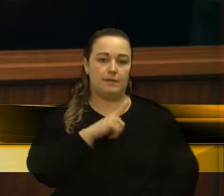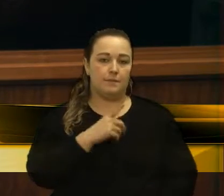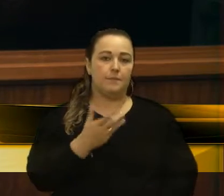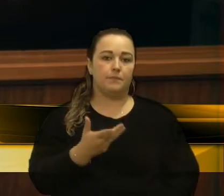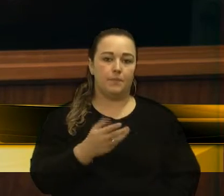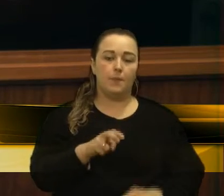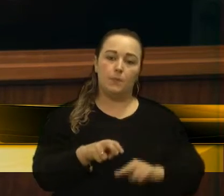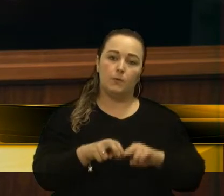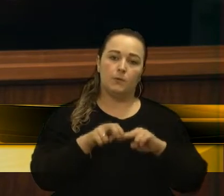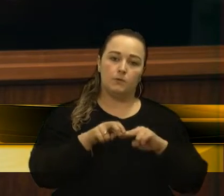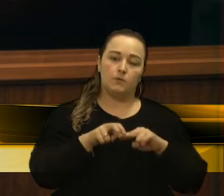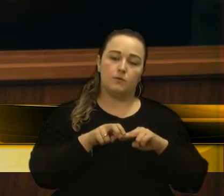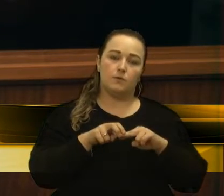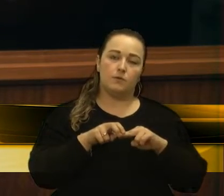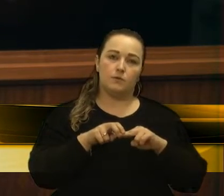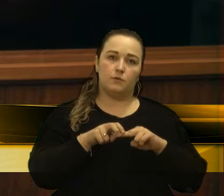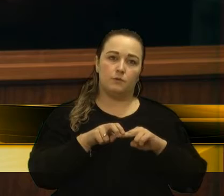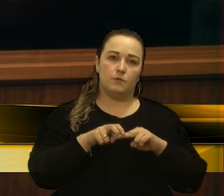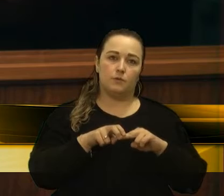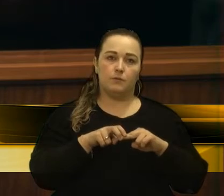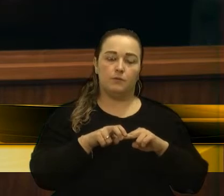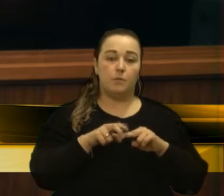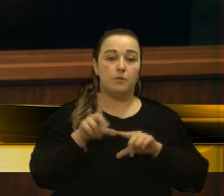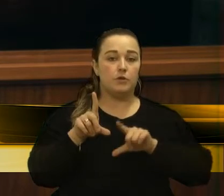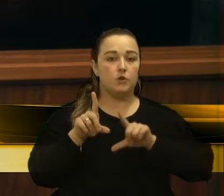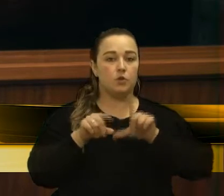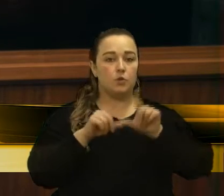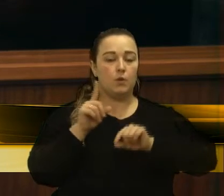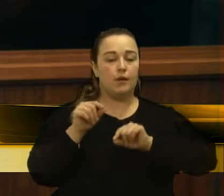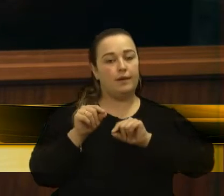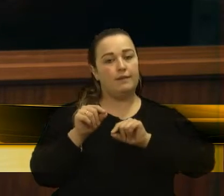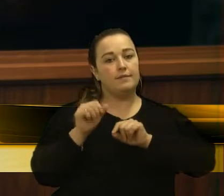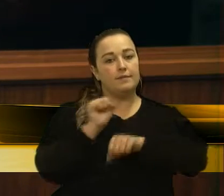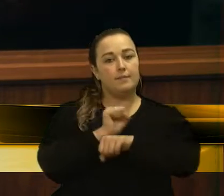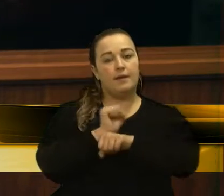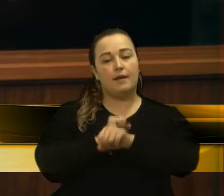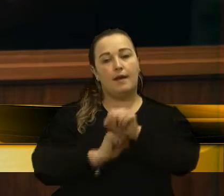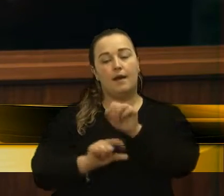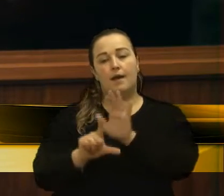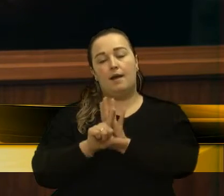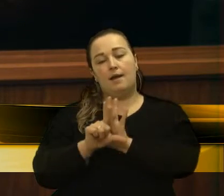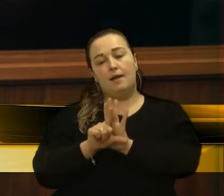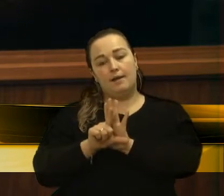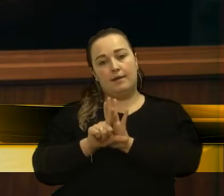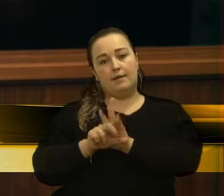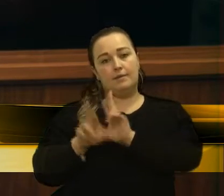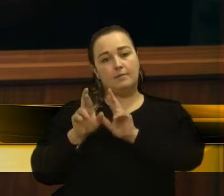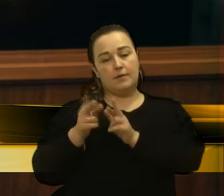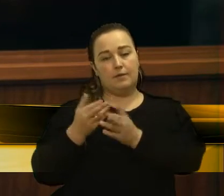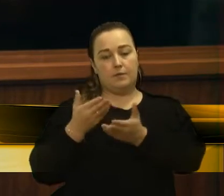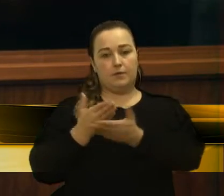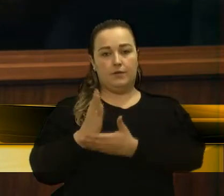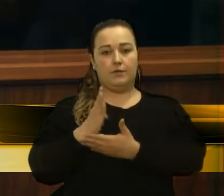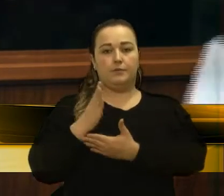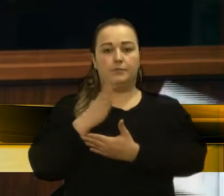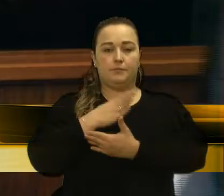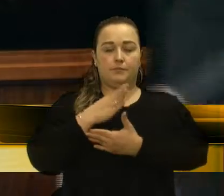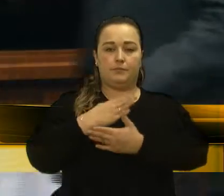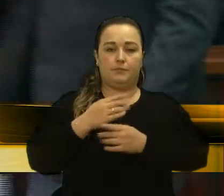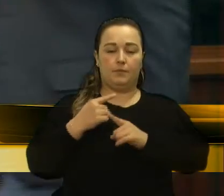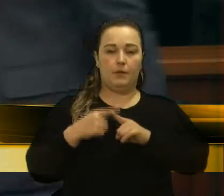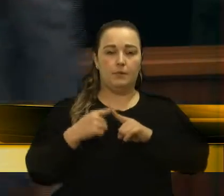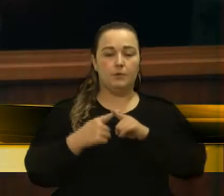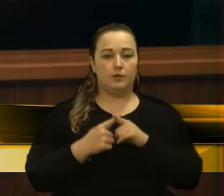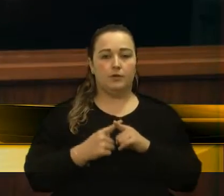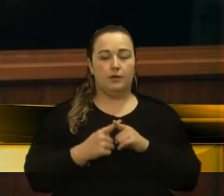fica, por definição, né, de uma lei específica e que a gente espera que seja aprovado em breve, porque esses empreendimentos